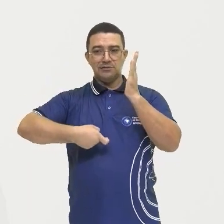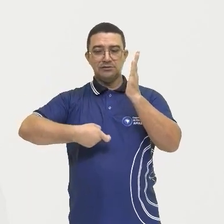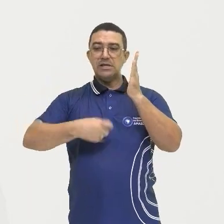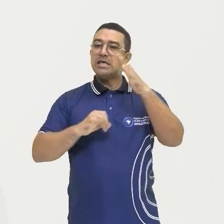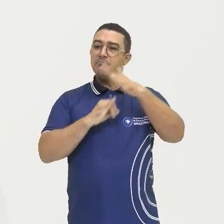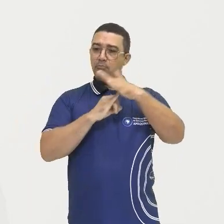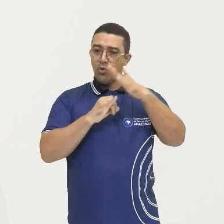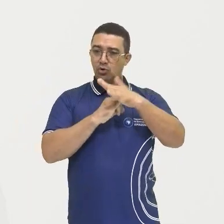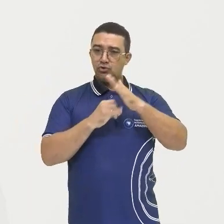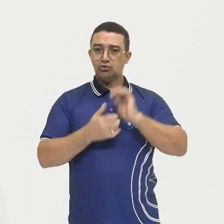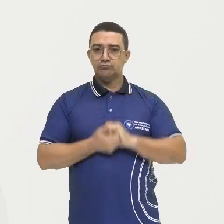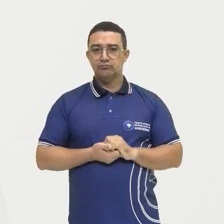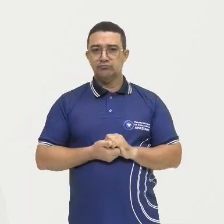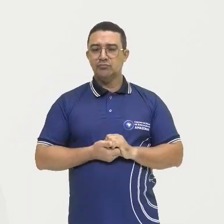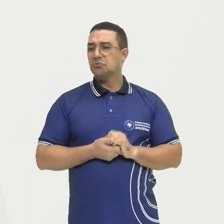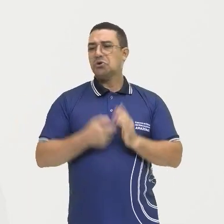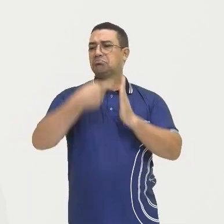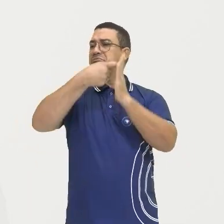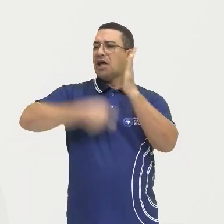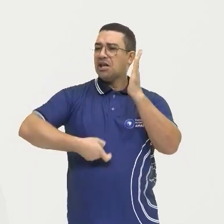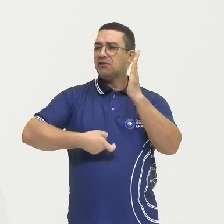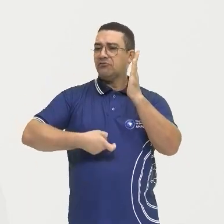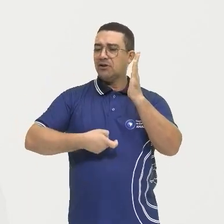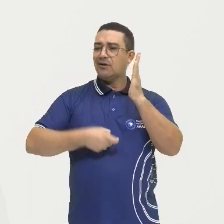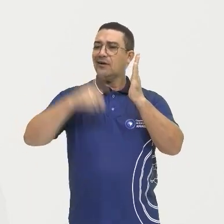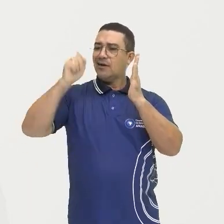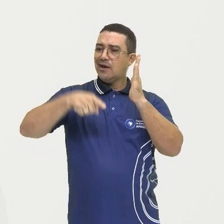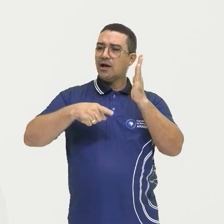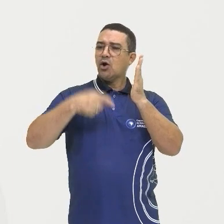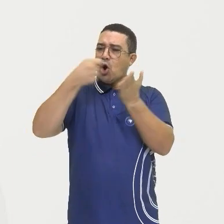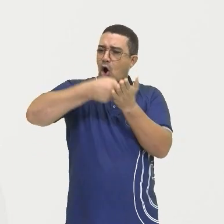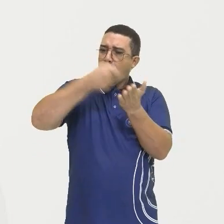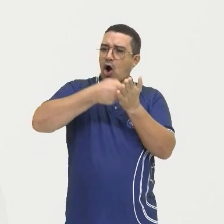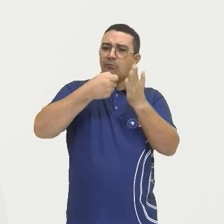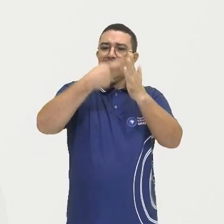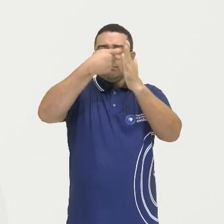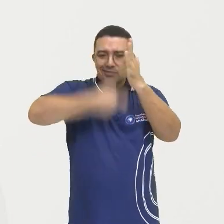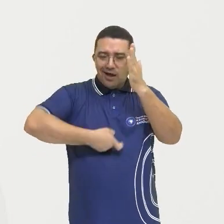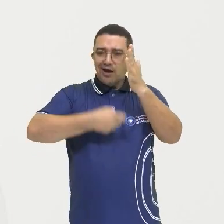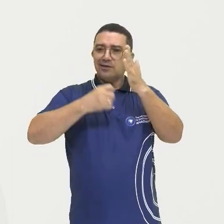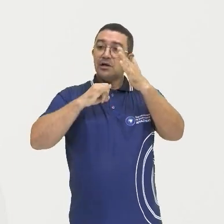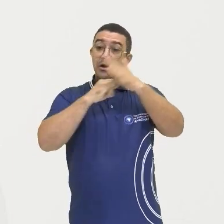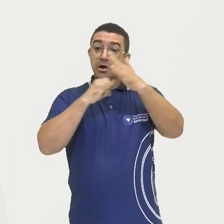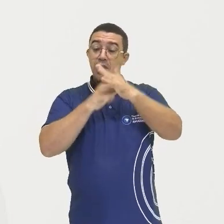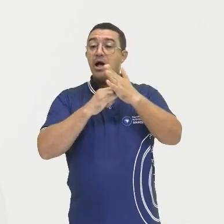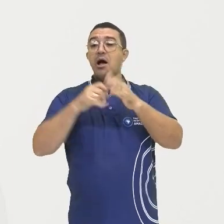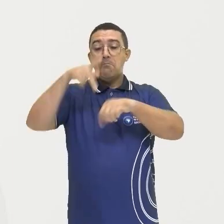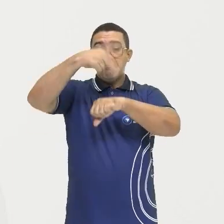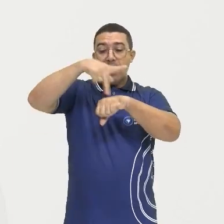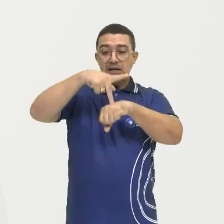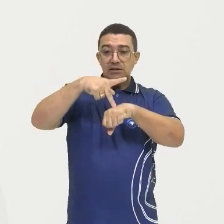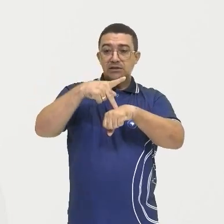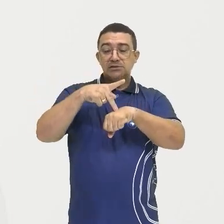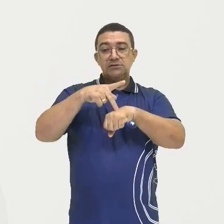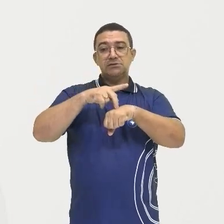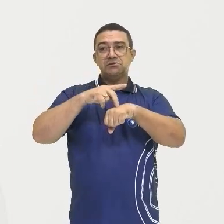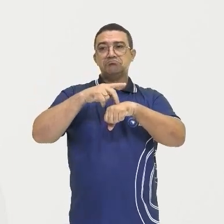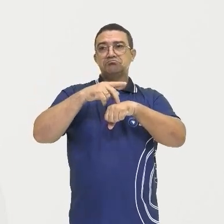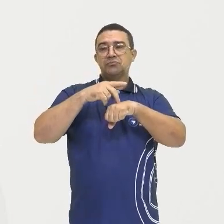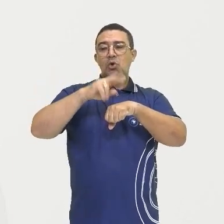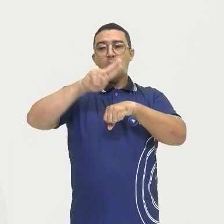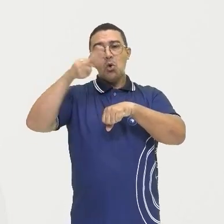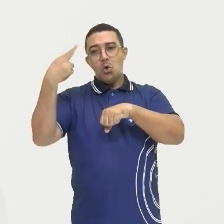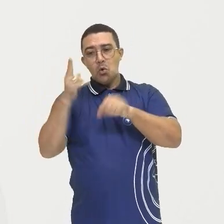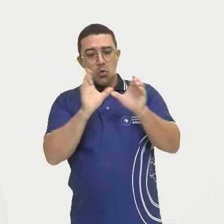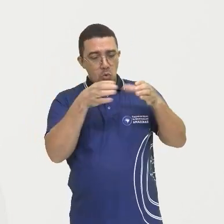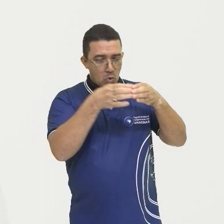são, professor, as tarifas alfandegárias? São aquelas taxas cobradas para que um país ou os países de um bloco